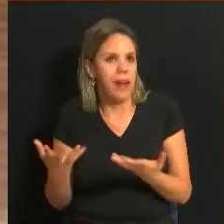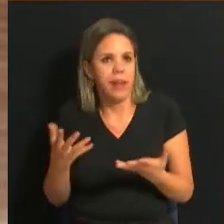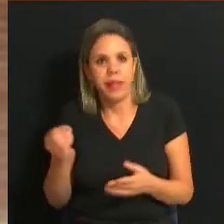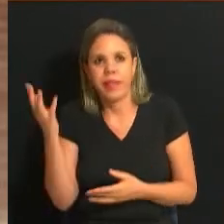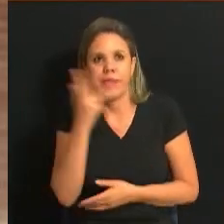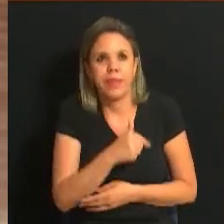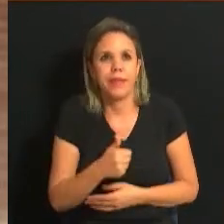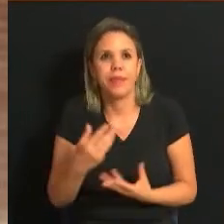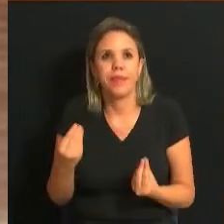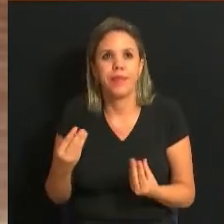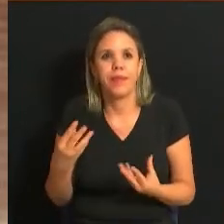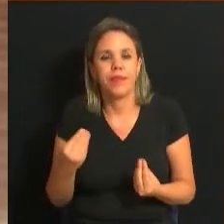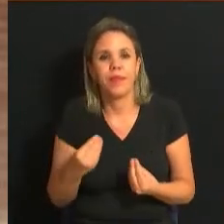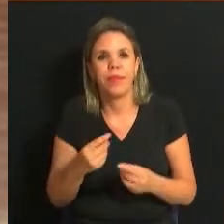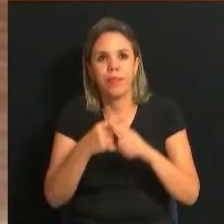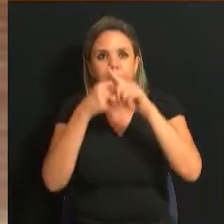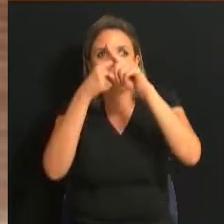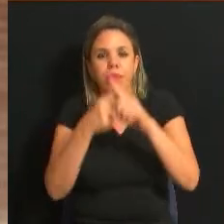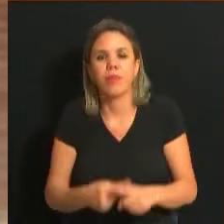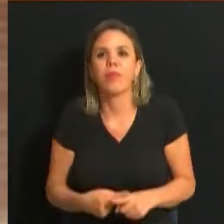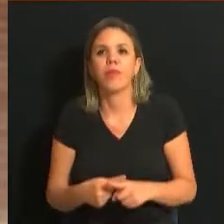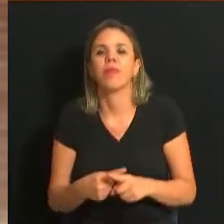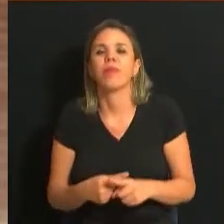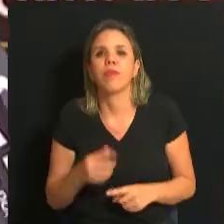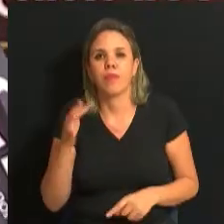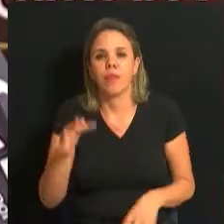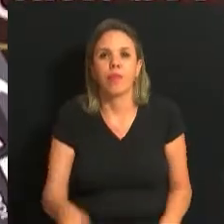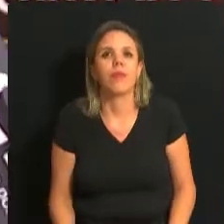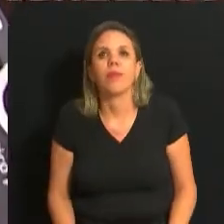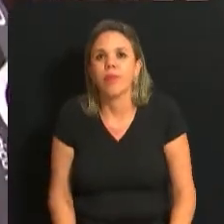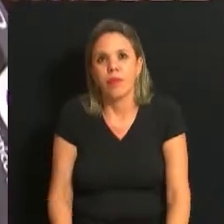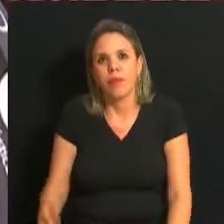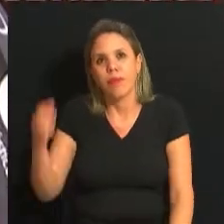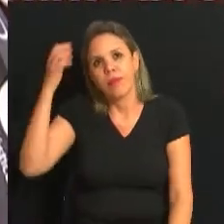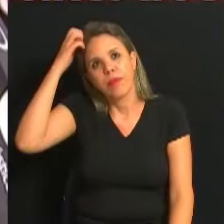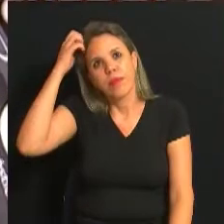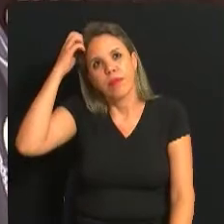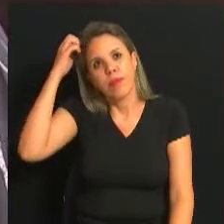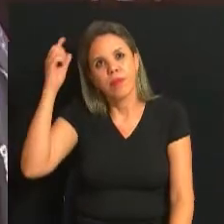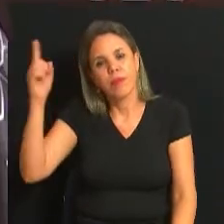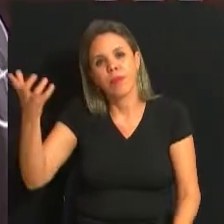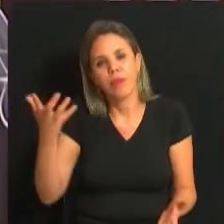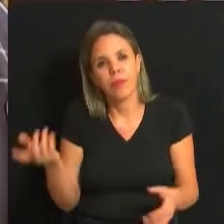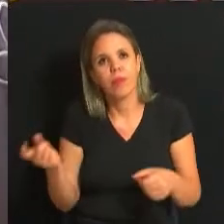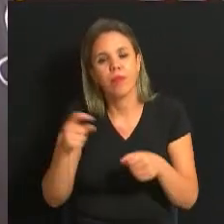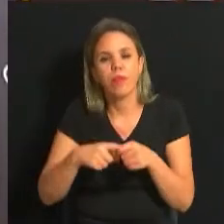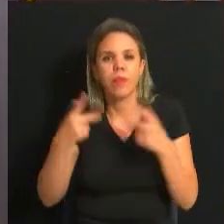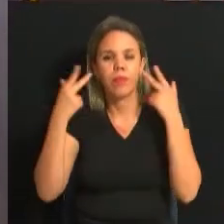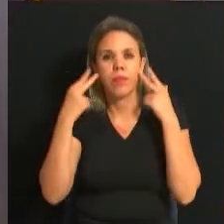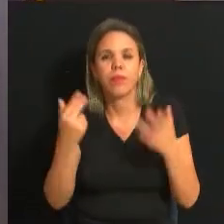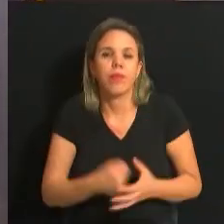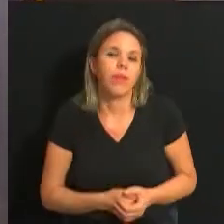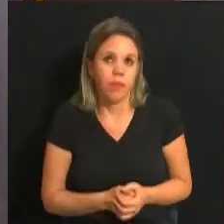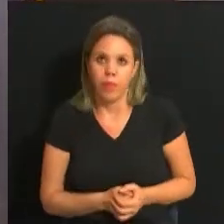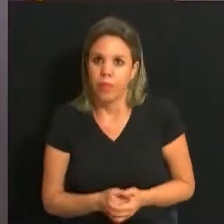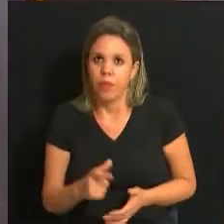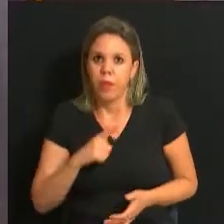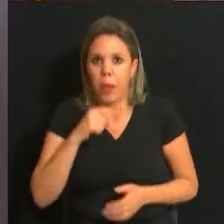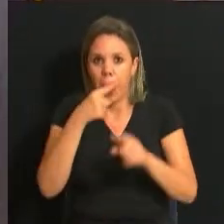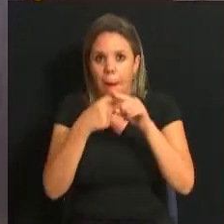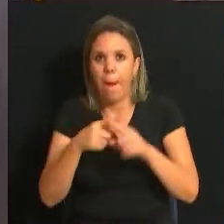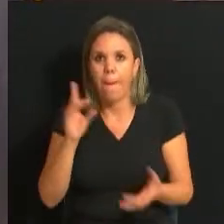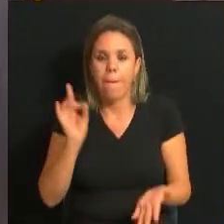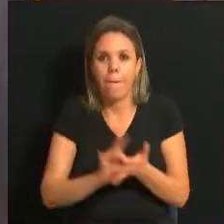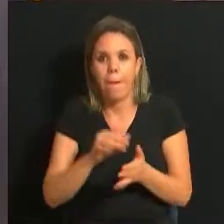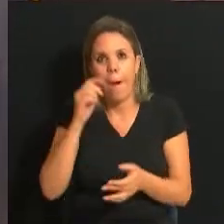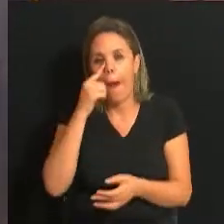tem muito campeonato pela frente este ano. Se Deus quiser, esse ano a gente volta à normalidade, né? Então a gente tem os campeonatos oficiais, que é a